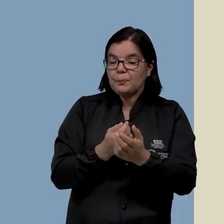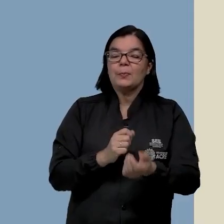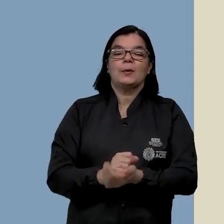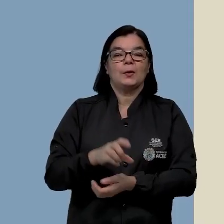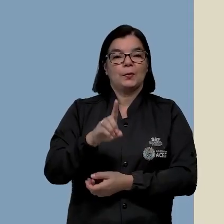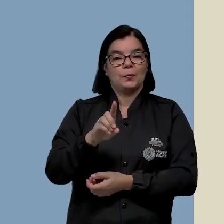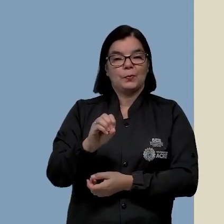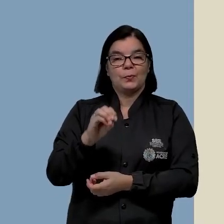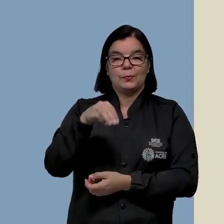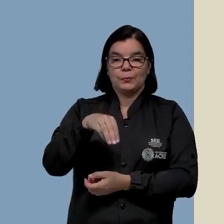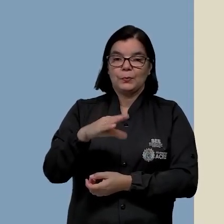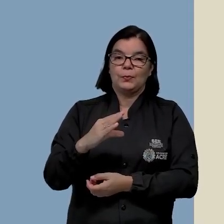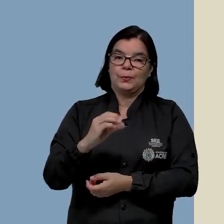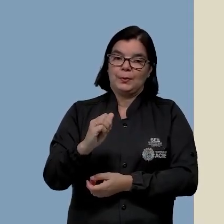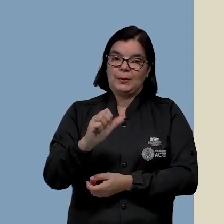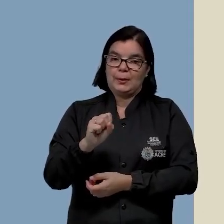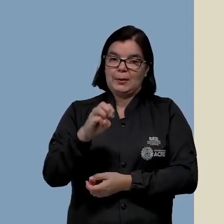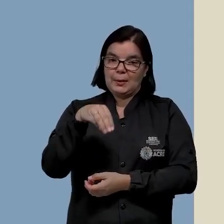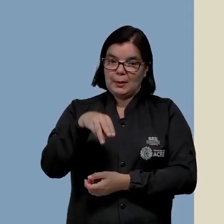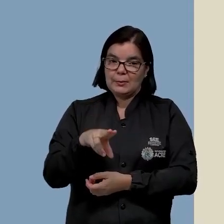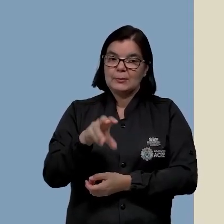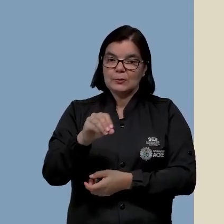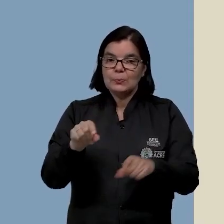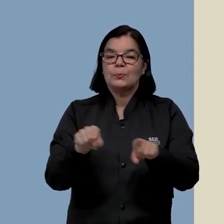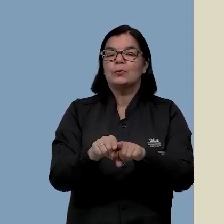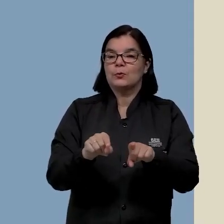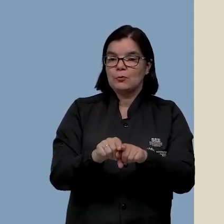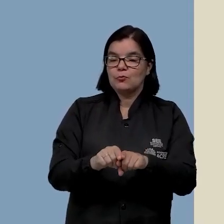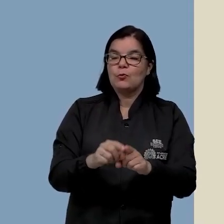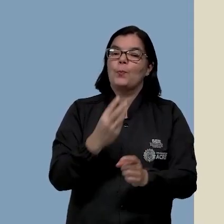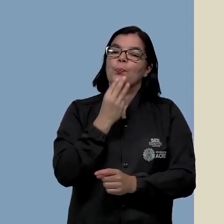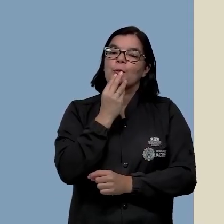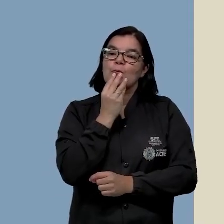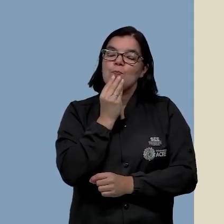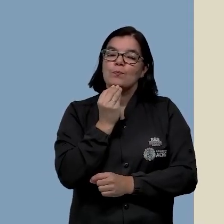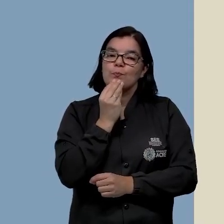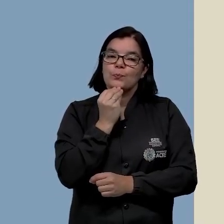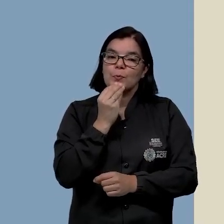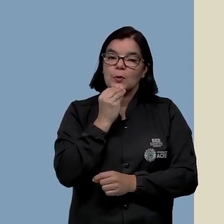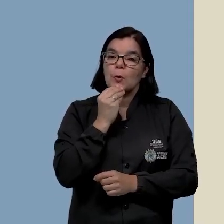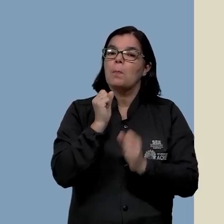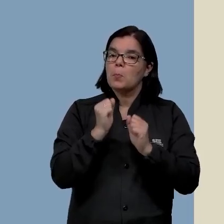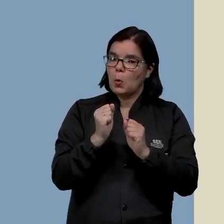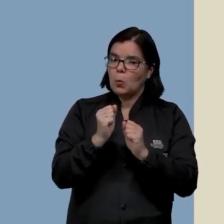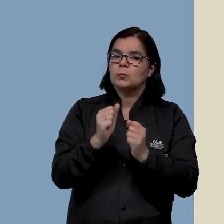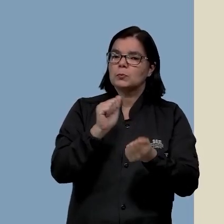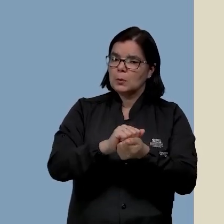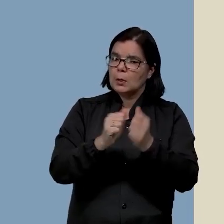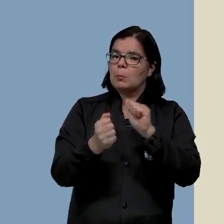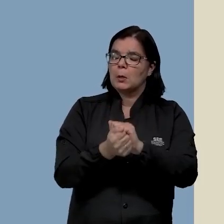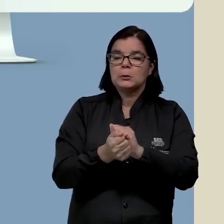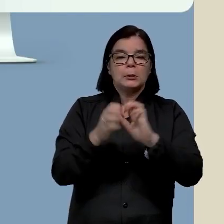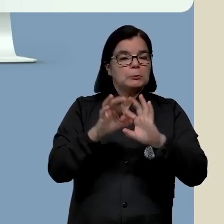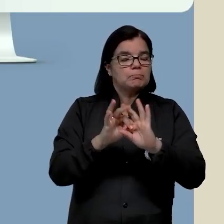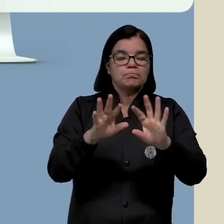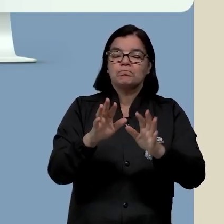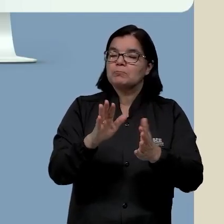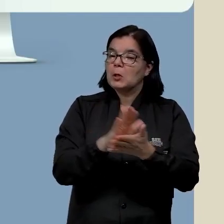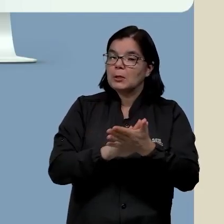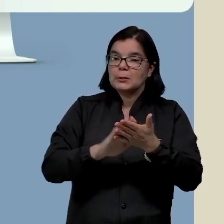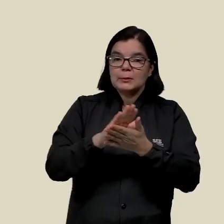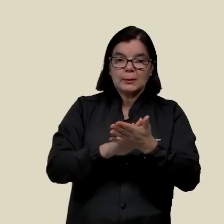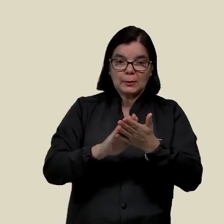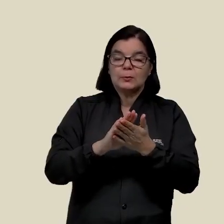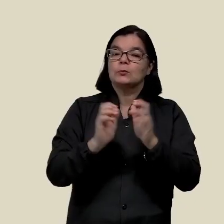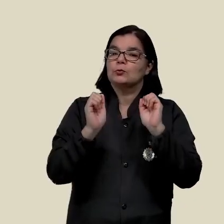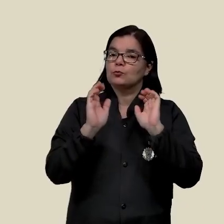é Dom Casmurro, de Machado de Assis, que pode ser adaptado sem permissão nenhuma. Então, hoje, essa obra ela já pode ser